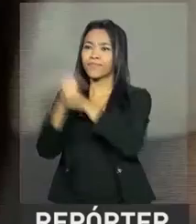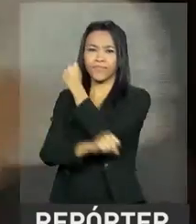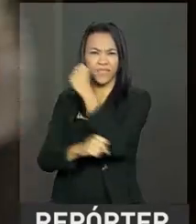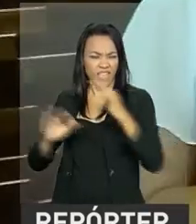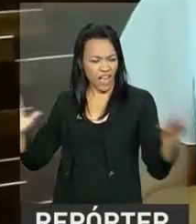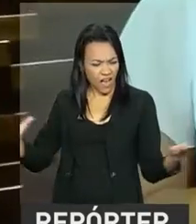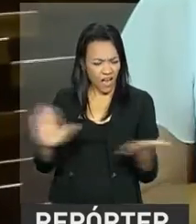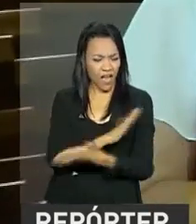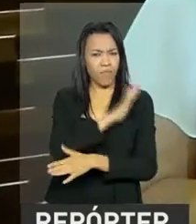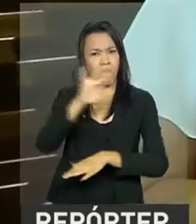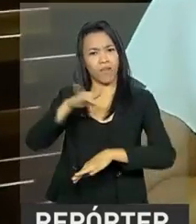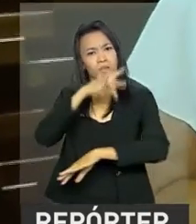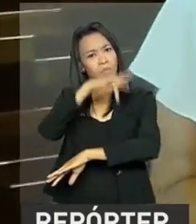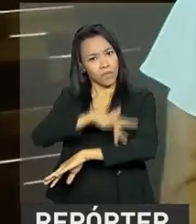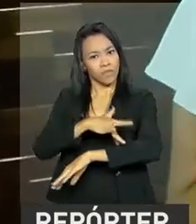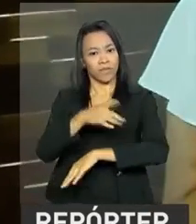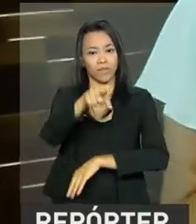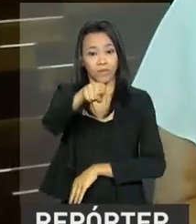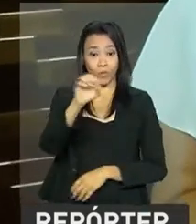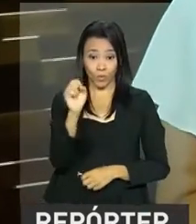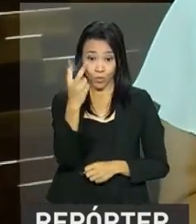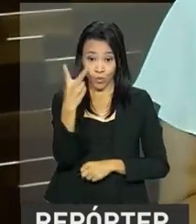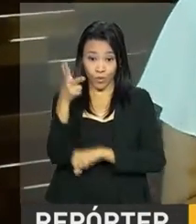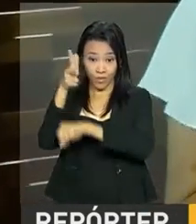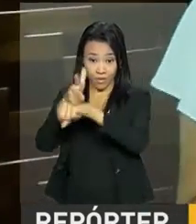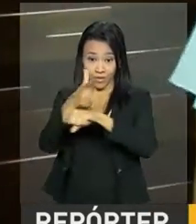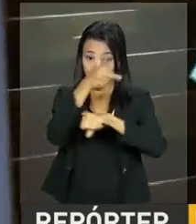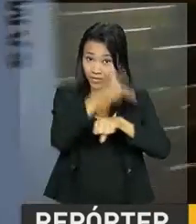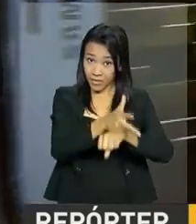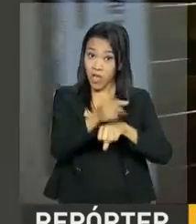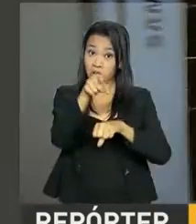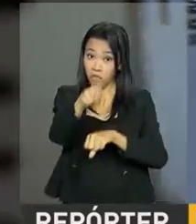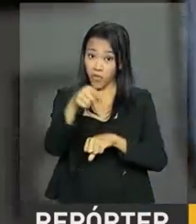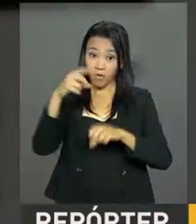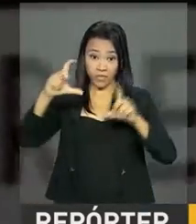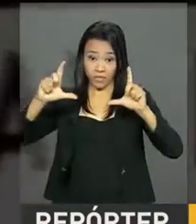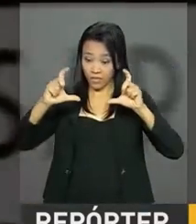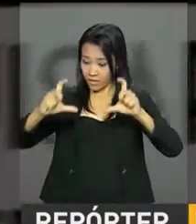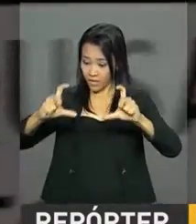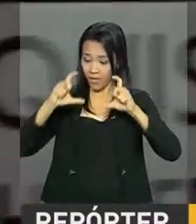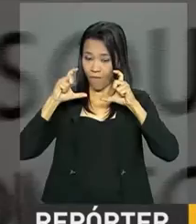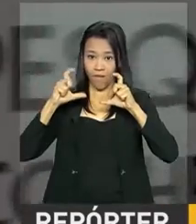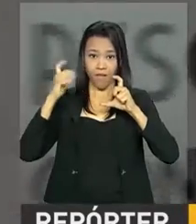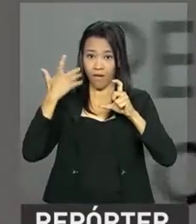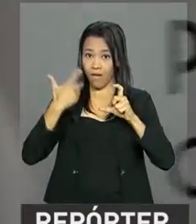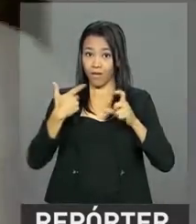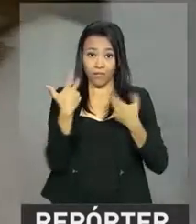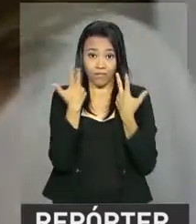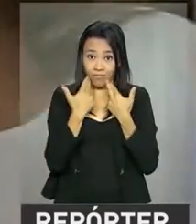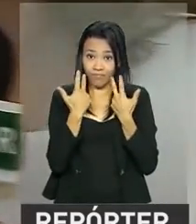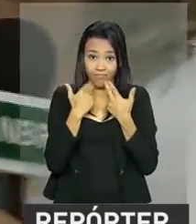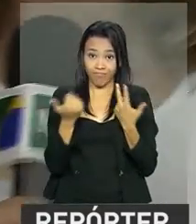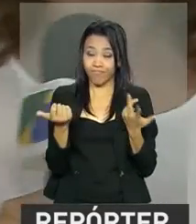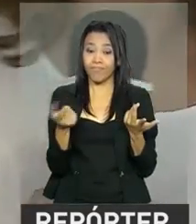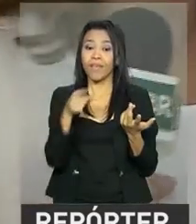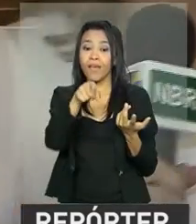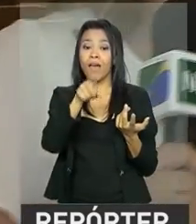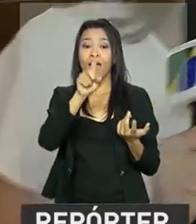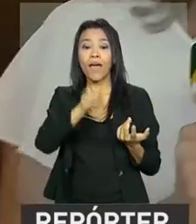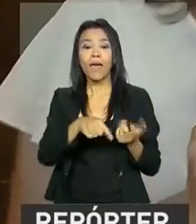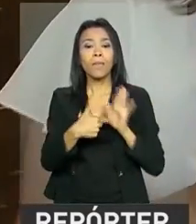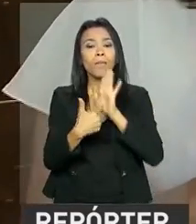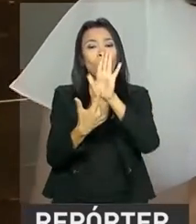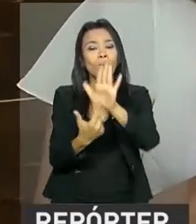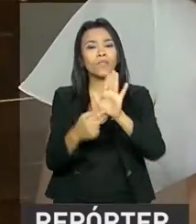esse mosquito. Os 22 vídeos ganhadores foram gravados assim, com câmeras de celular e câmeras digitais domésticas. A iniciativa